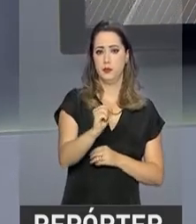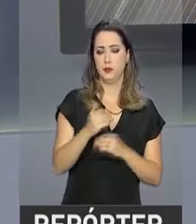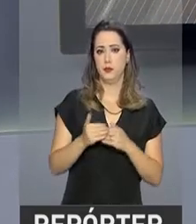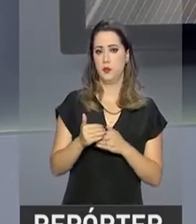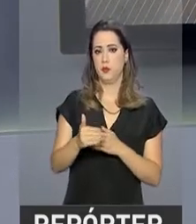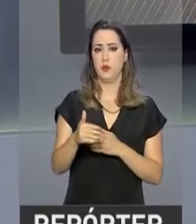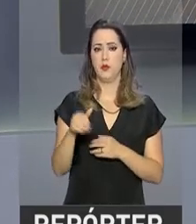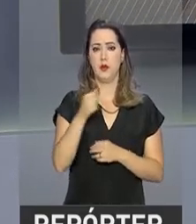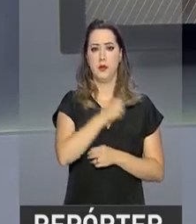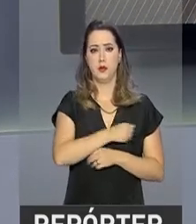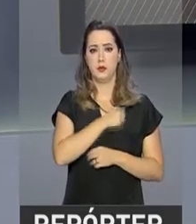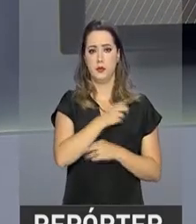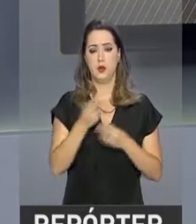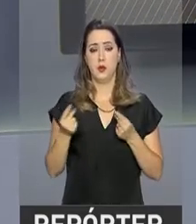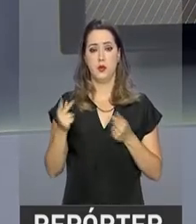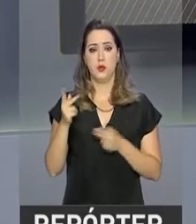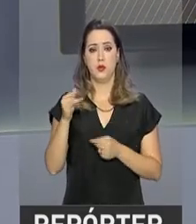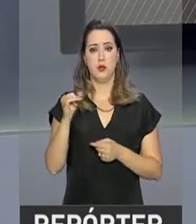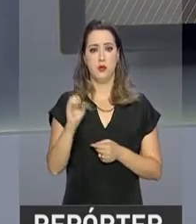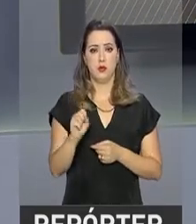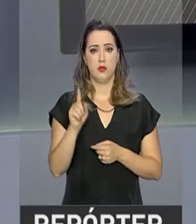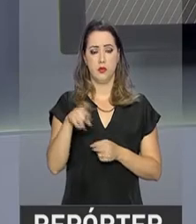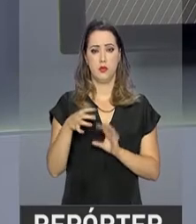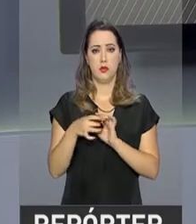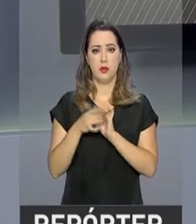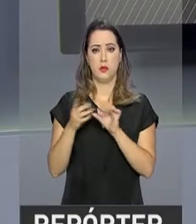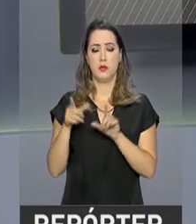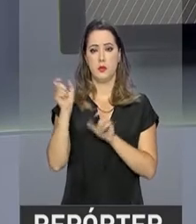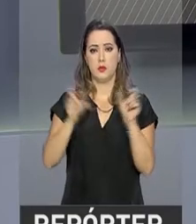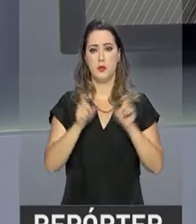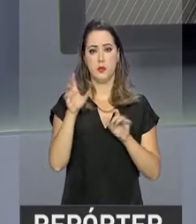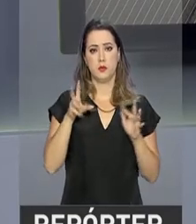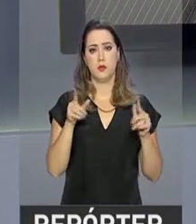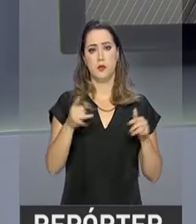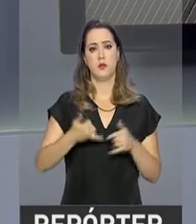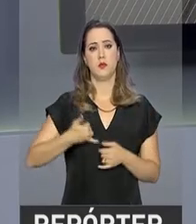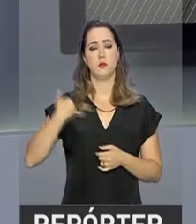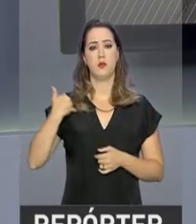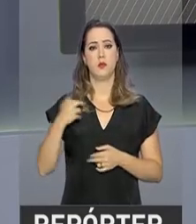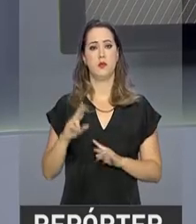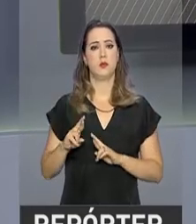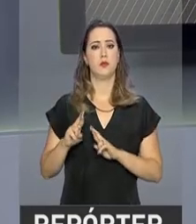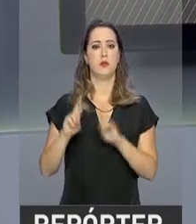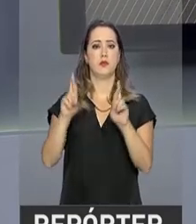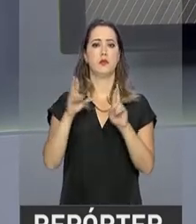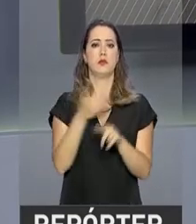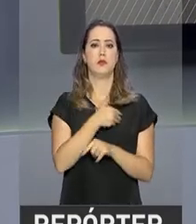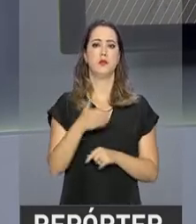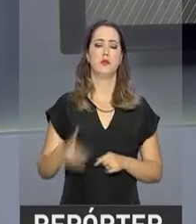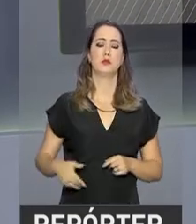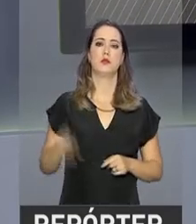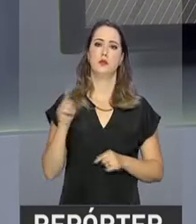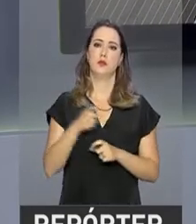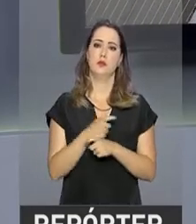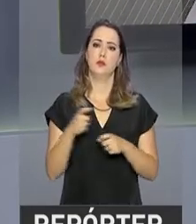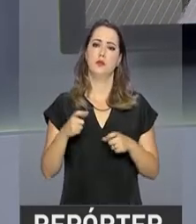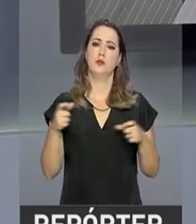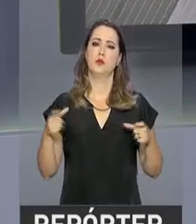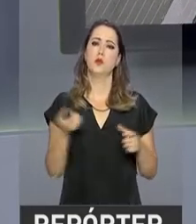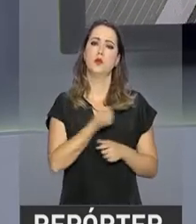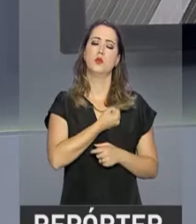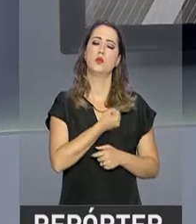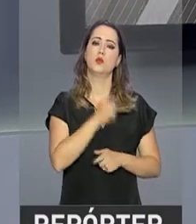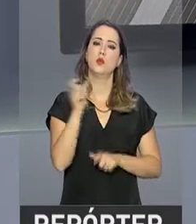a partir de agosto dinheiro do pis pasep será liberado para brasileiros de todas as idades a expectativa do governo é que a ampliação